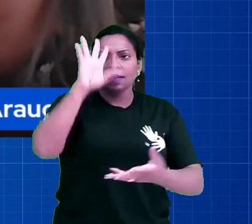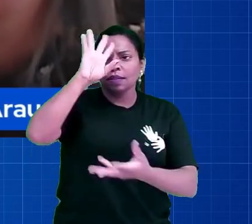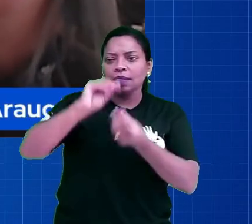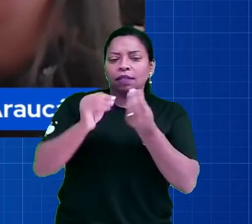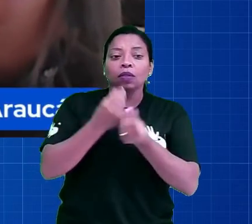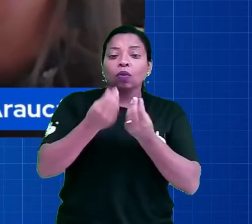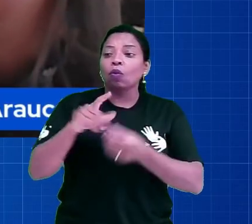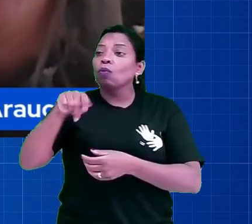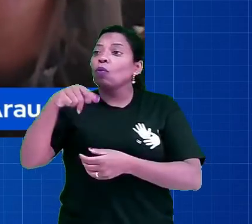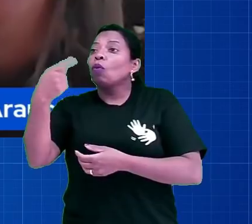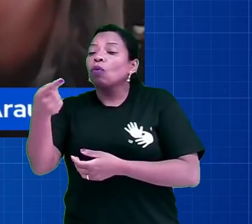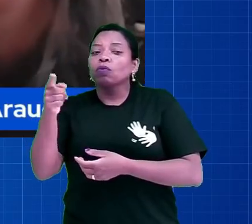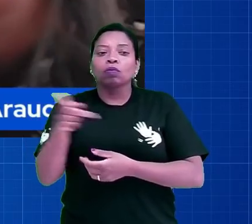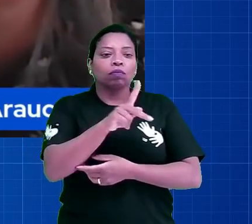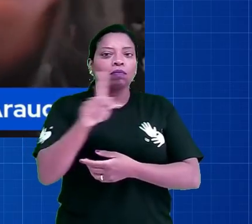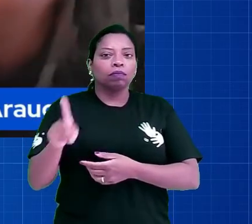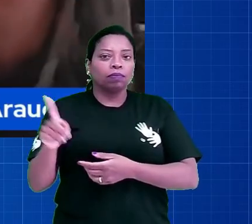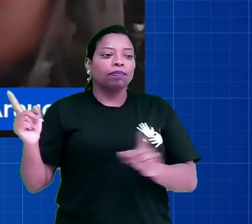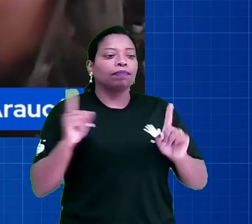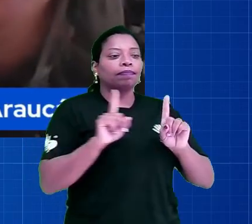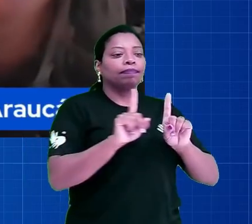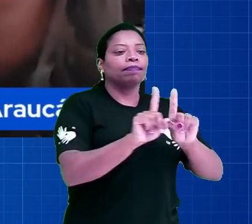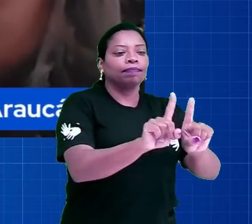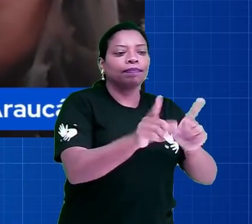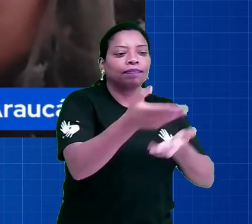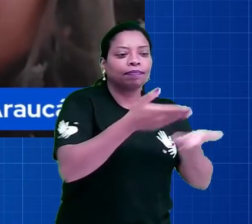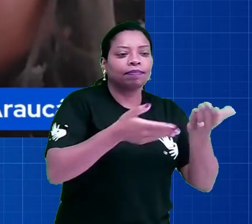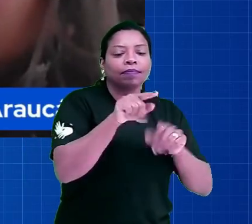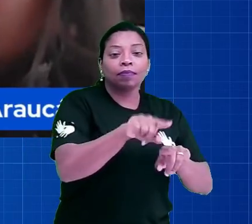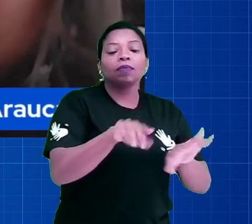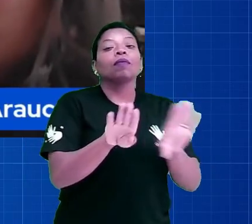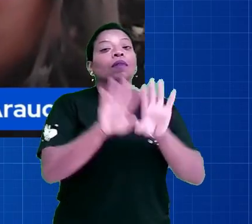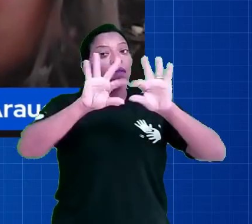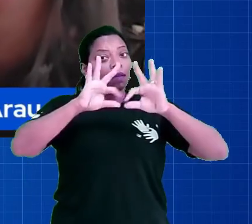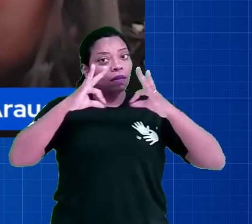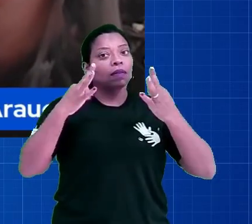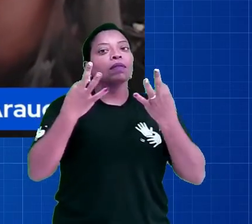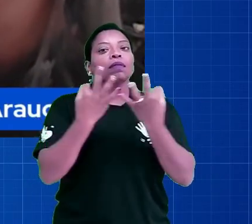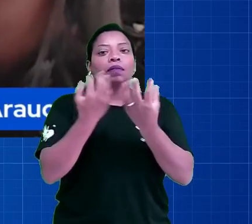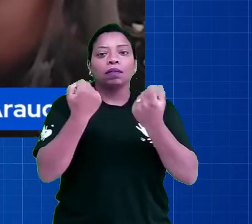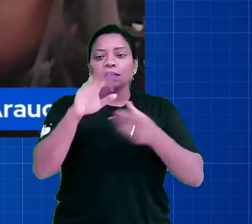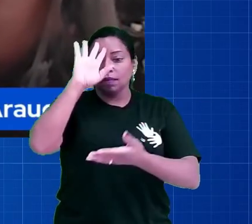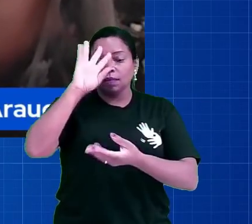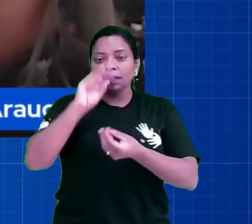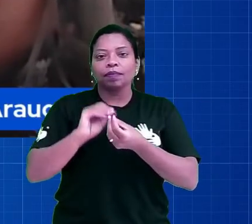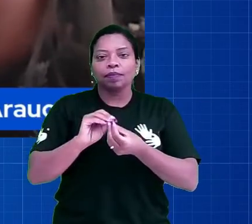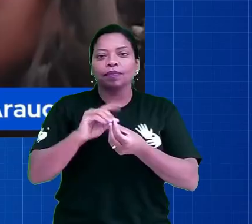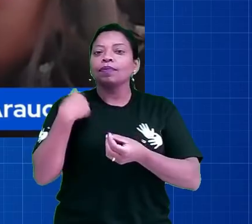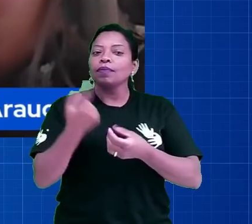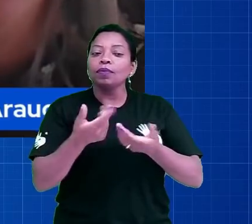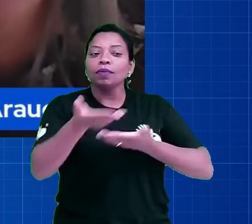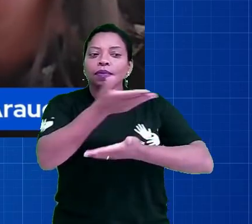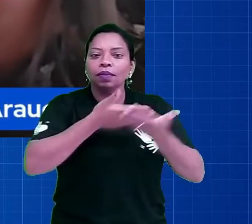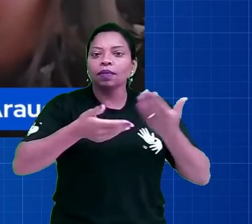que está chegando na unidade, né? As famílias também, a gente está já começando a trabalhar com as famílias